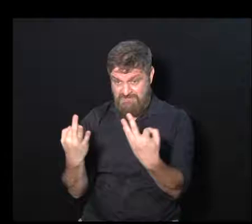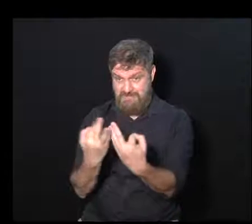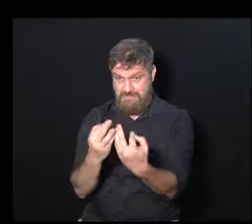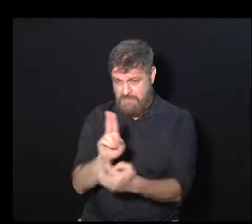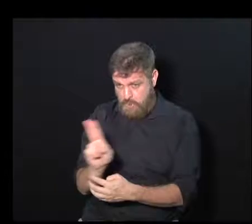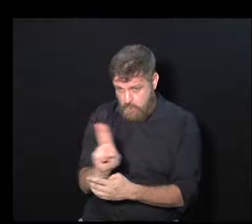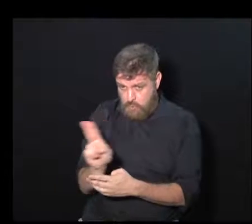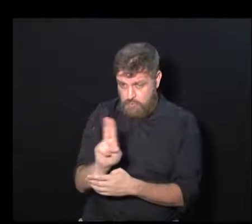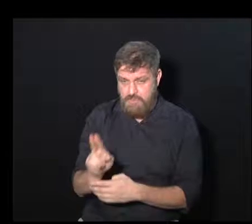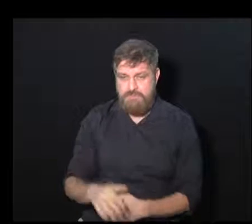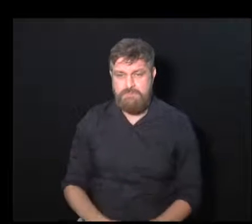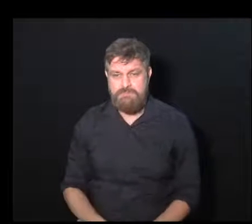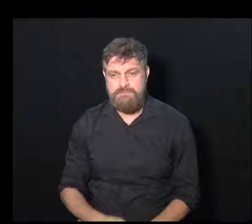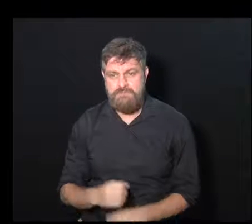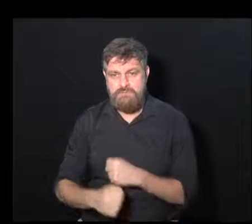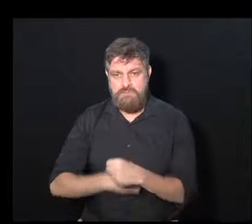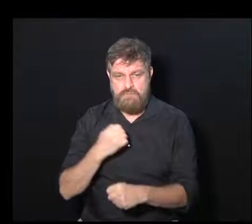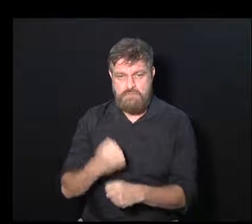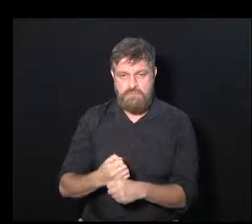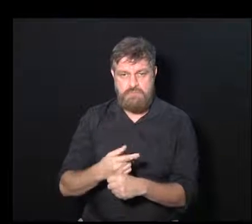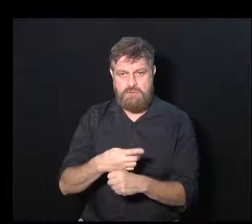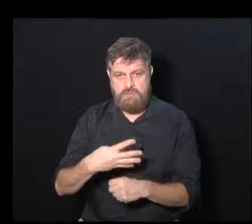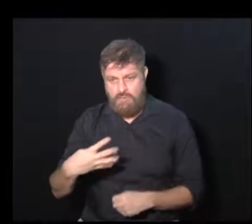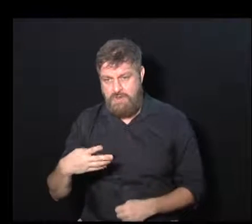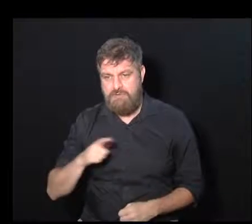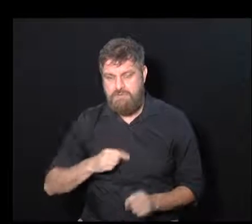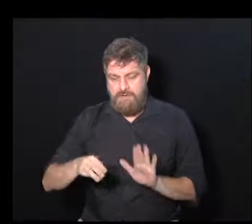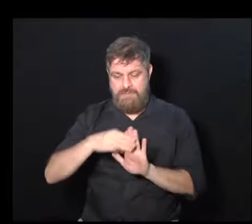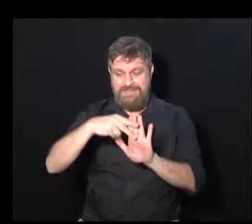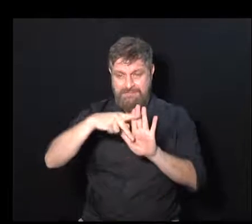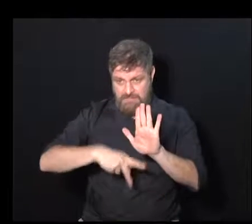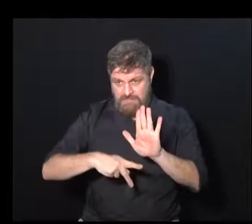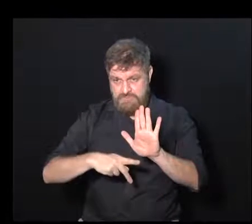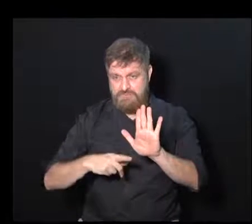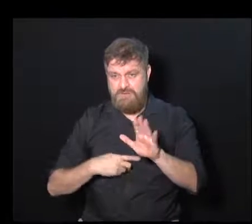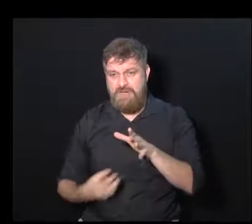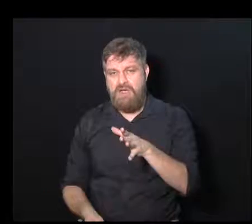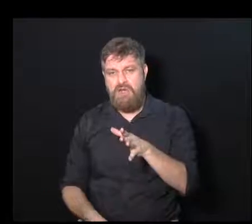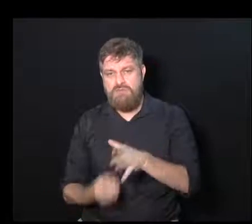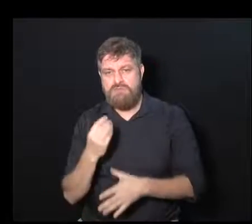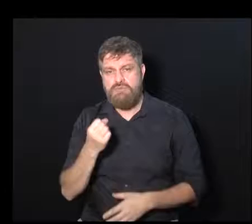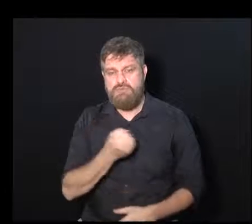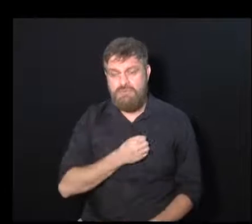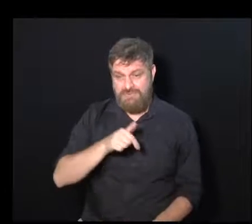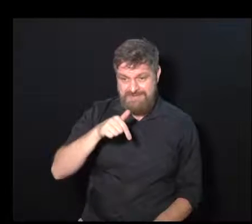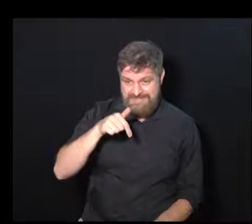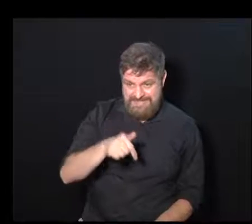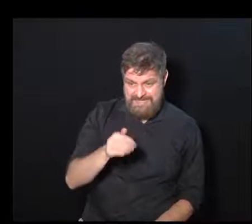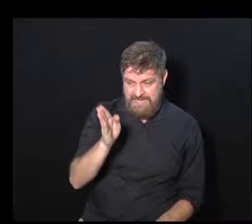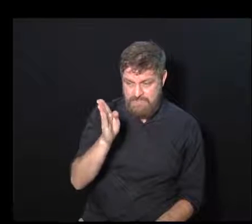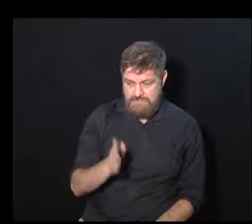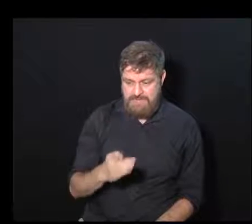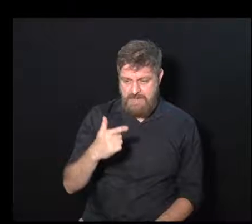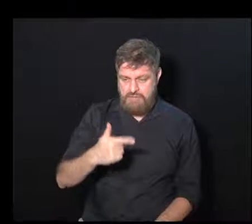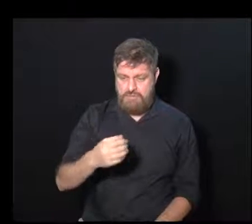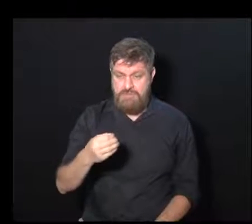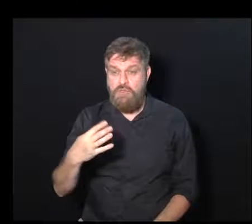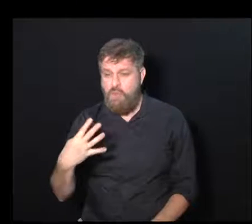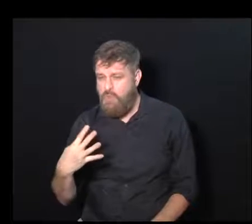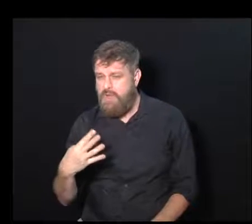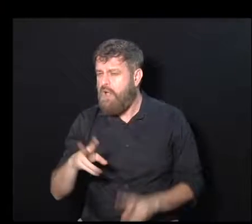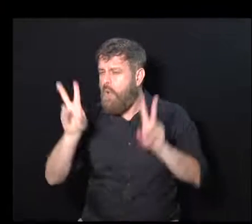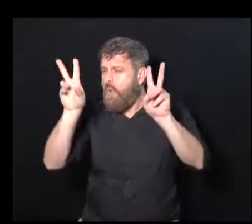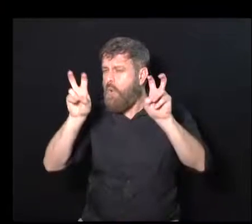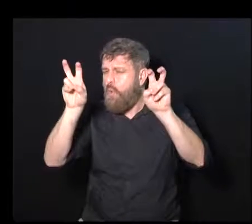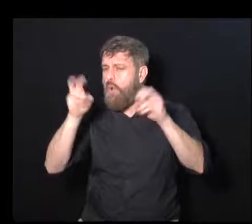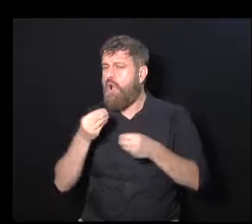em 2004 também foi feita uma portaria municipal, número 7 de 2004, que foi sobre a